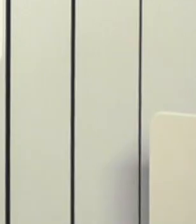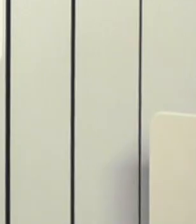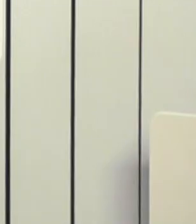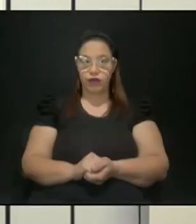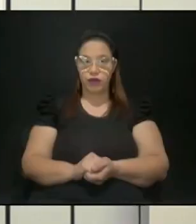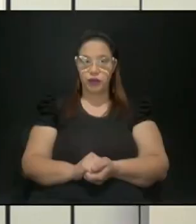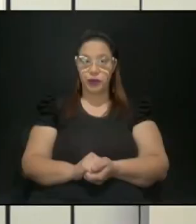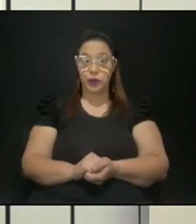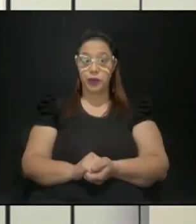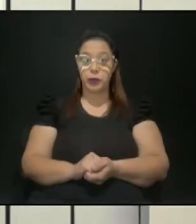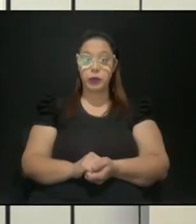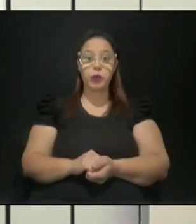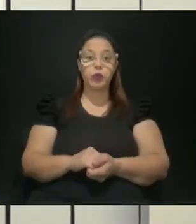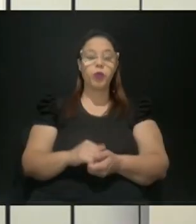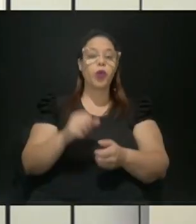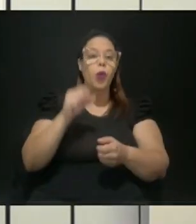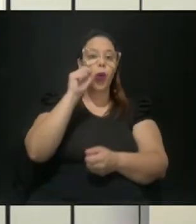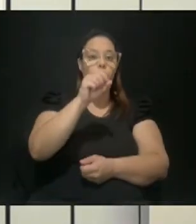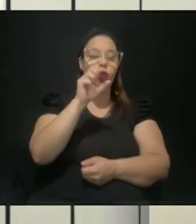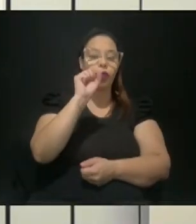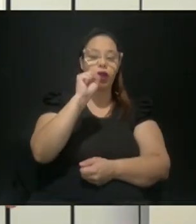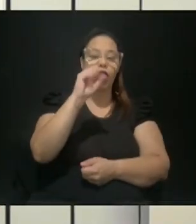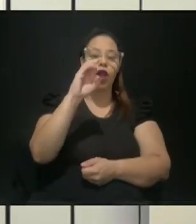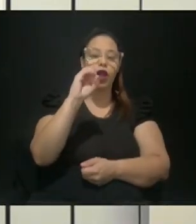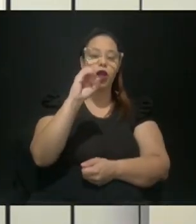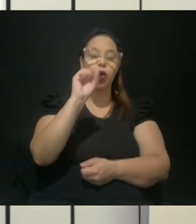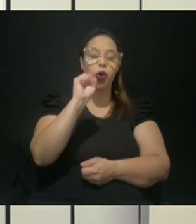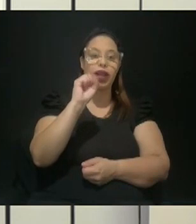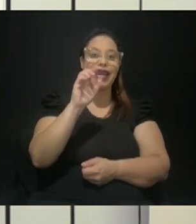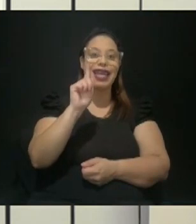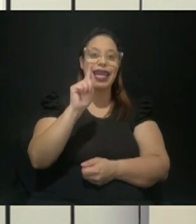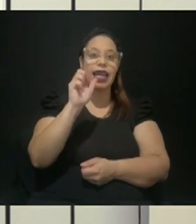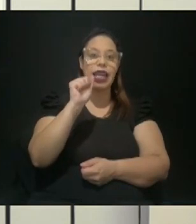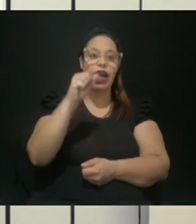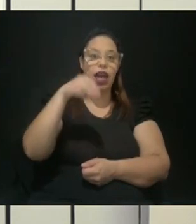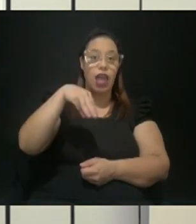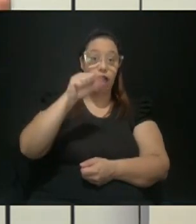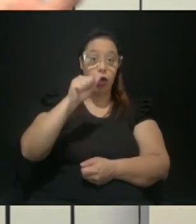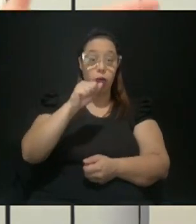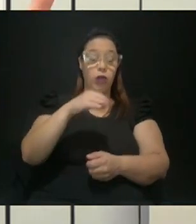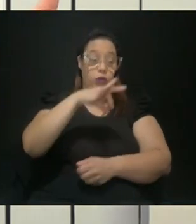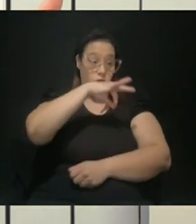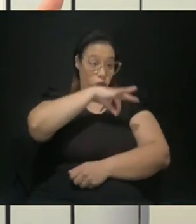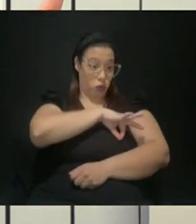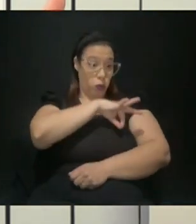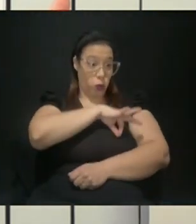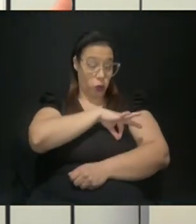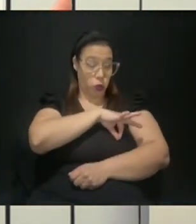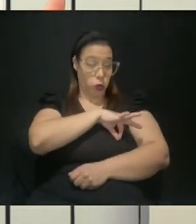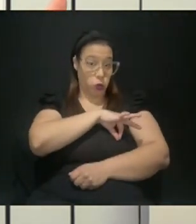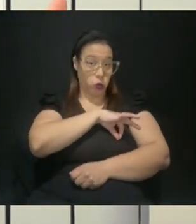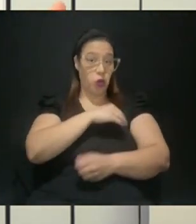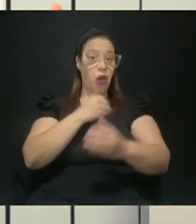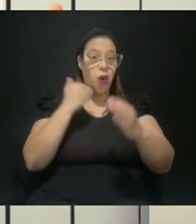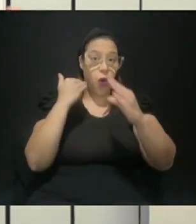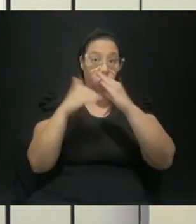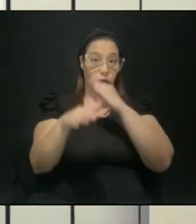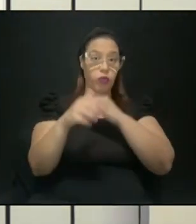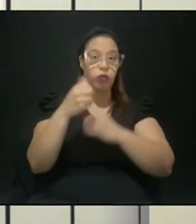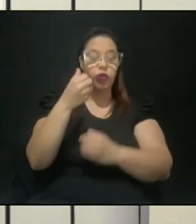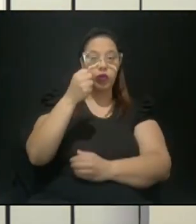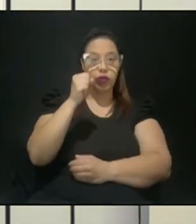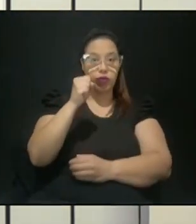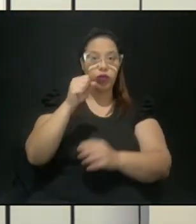E o botão SOS Gama é um dispositivo da Guarda Municipal que foi lançado no dia 8 de março deste